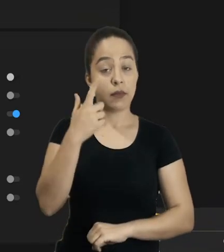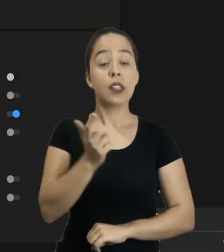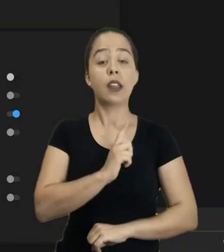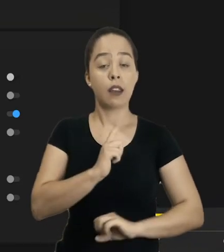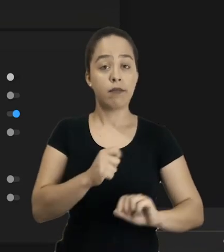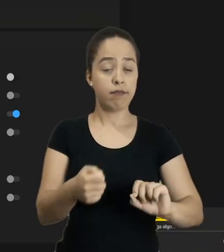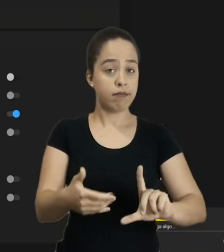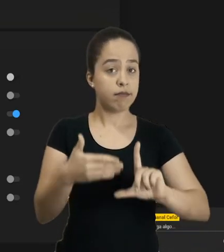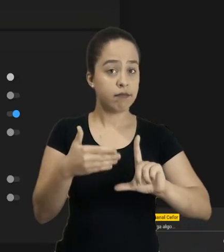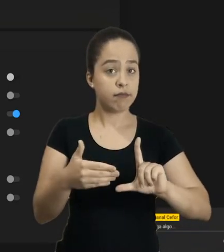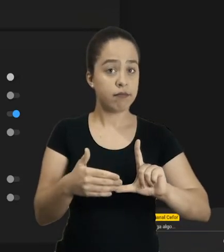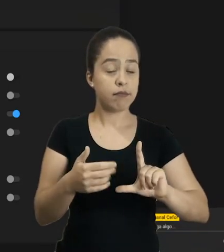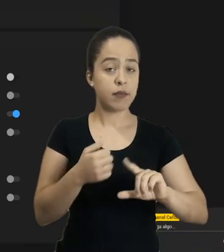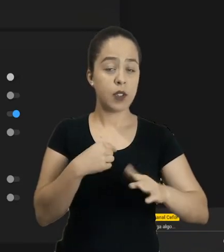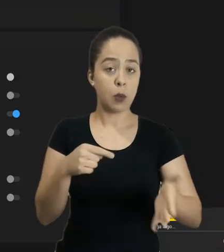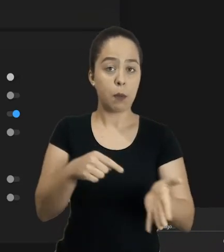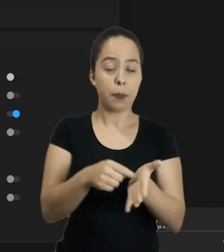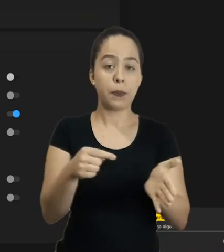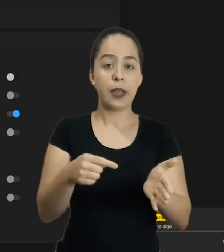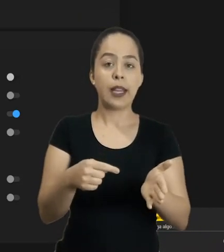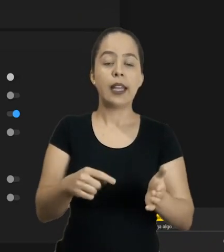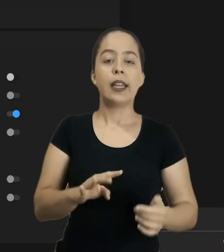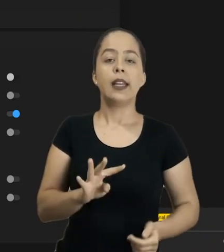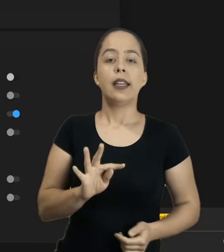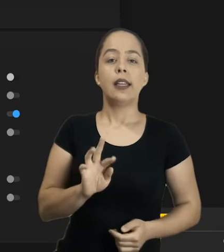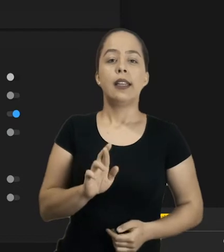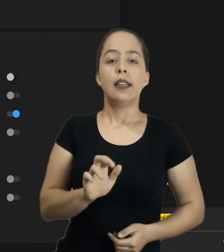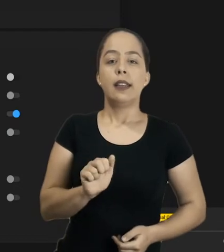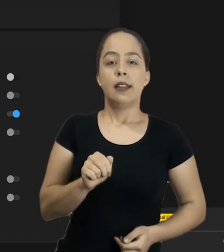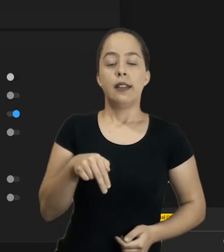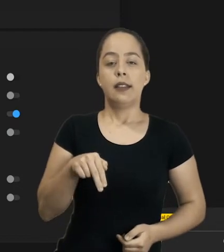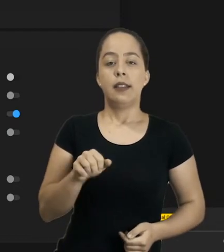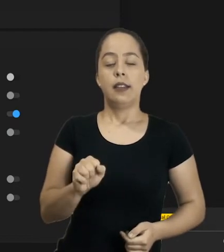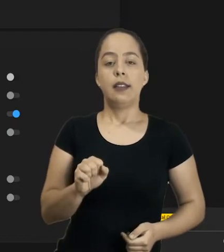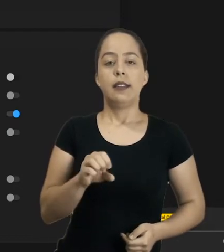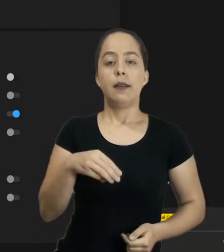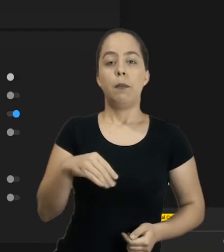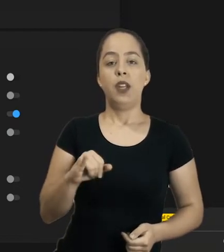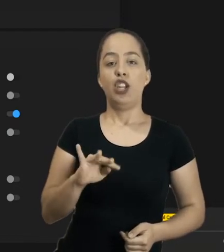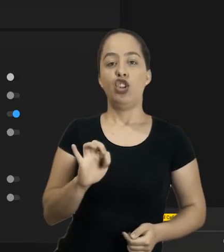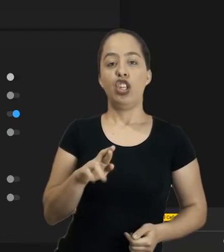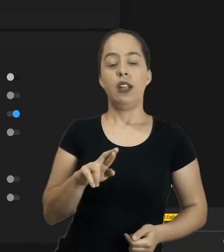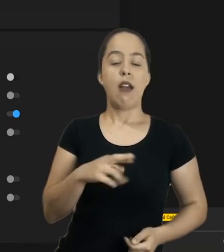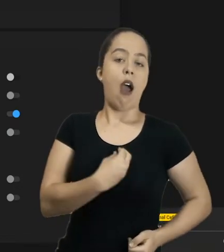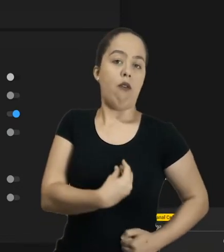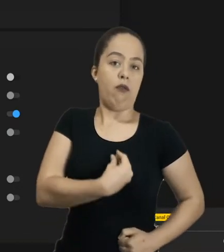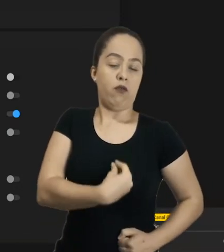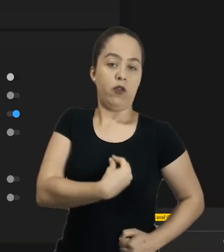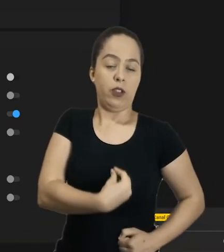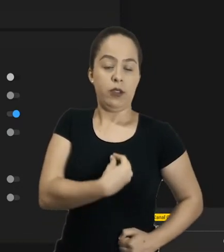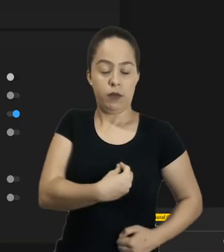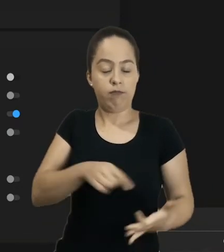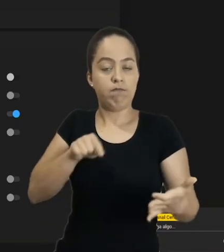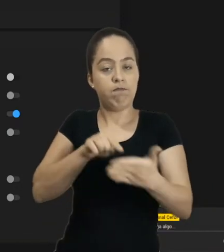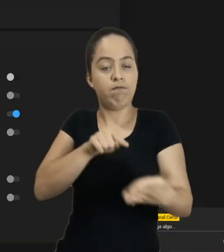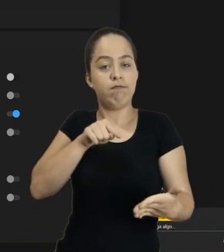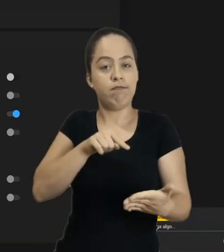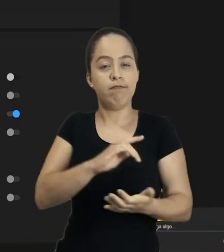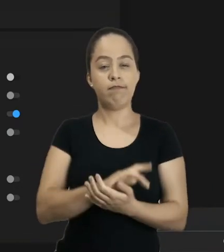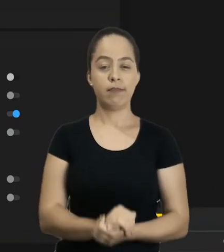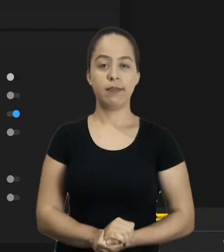Olha, está recebendo aqui a transmissão. Vou clicar em transmitir ao vivo porque não está público.